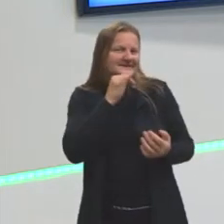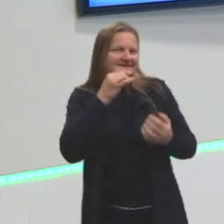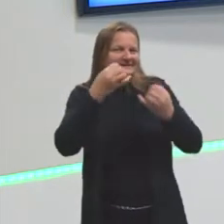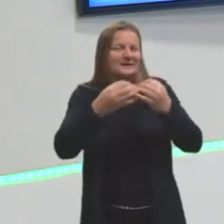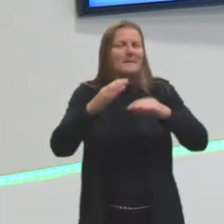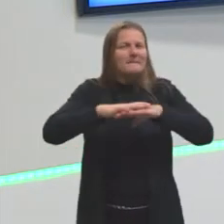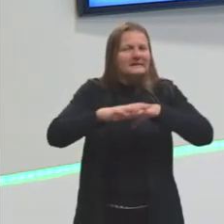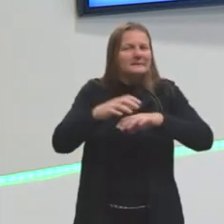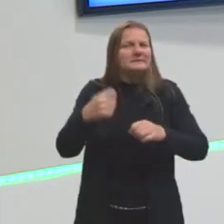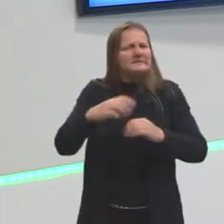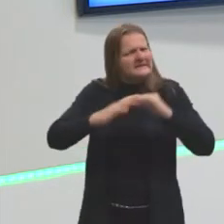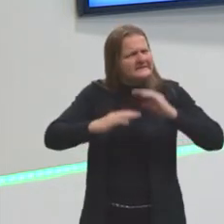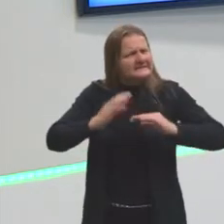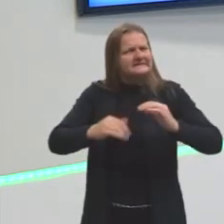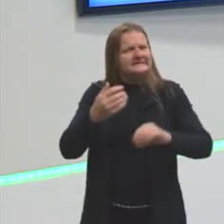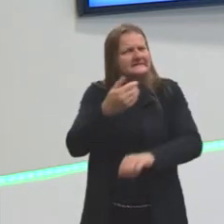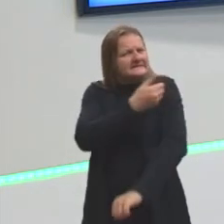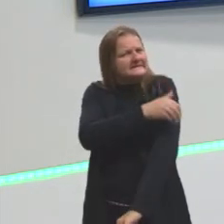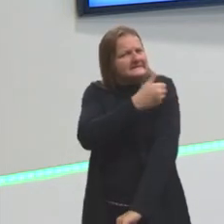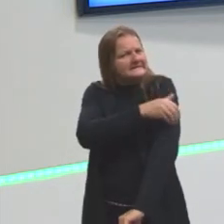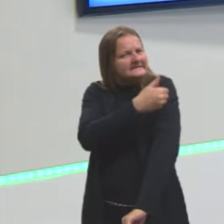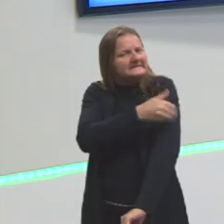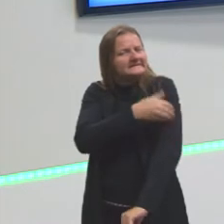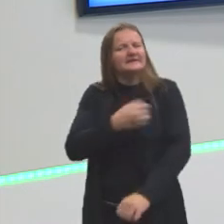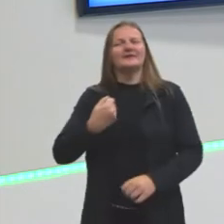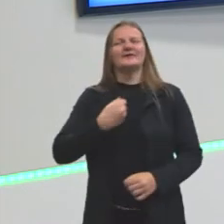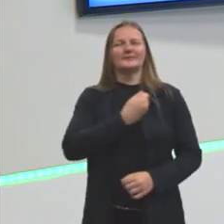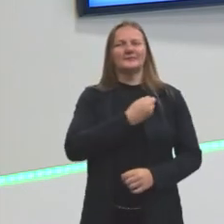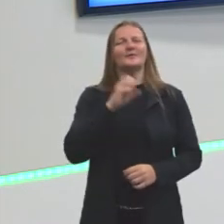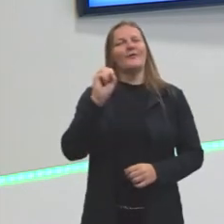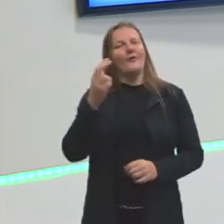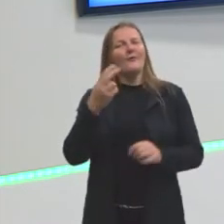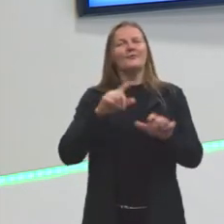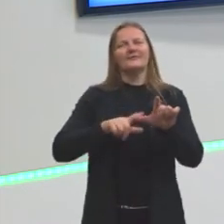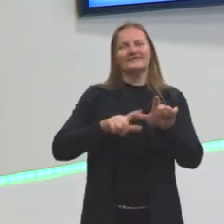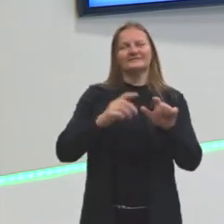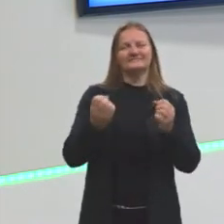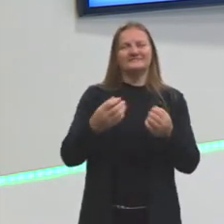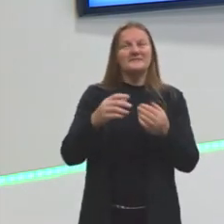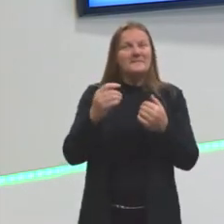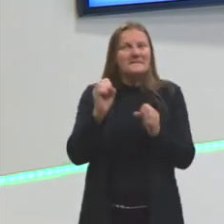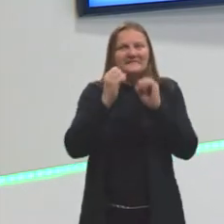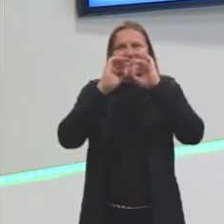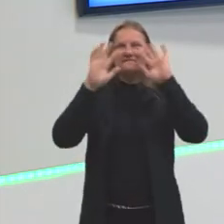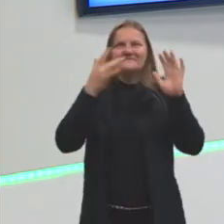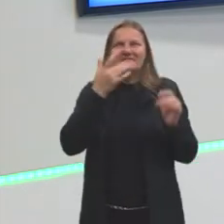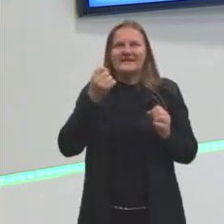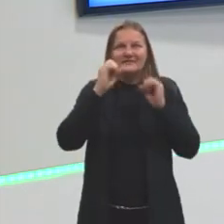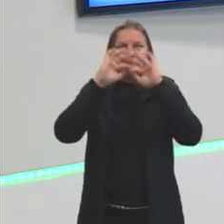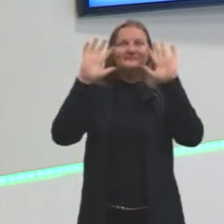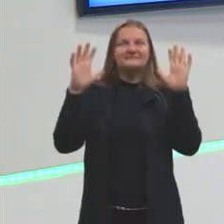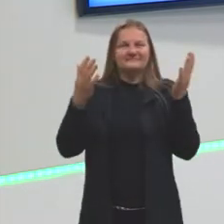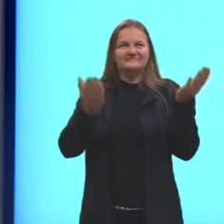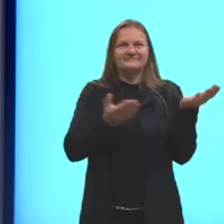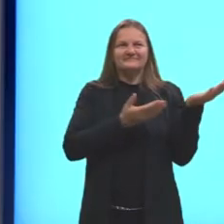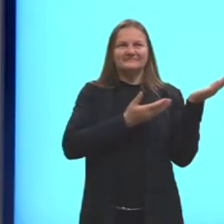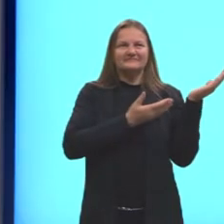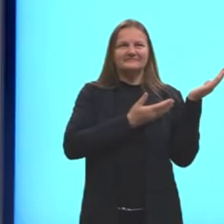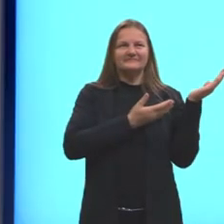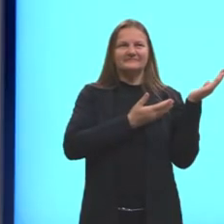na matemática a gente precisa visualizar isso com o número sou com letras né para ficar mais fácil nosso entendimento